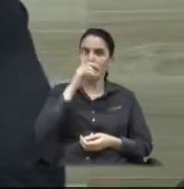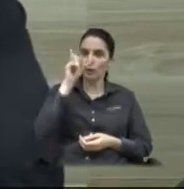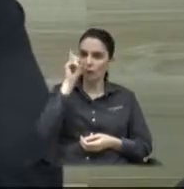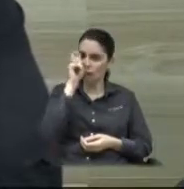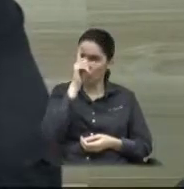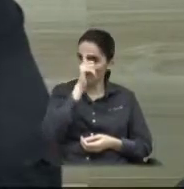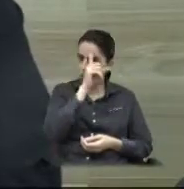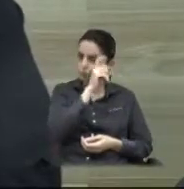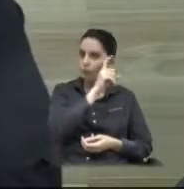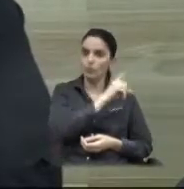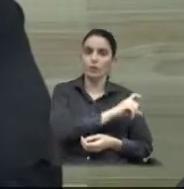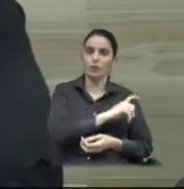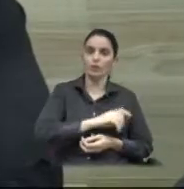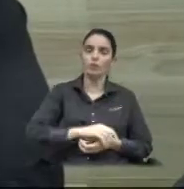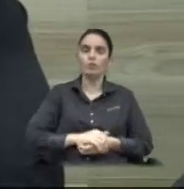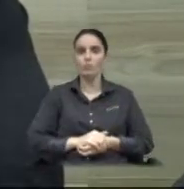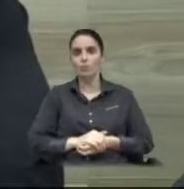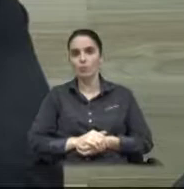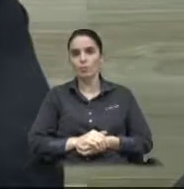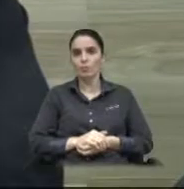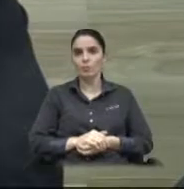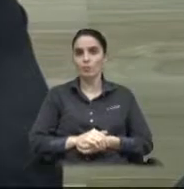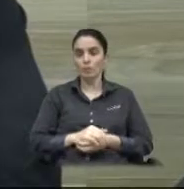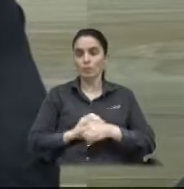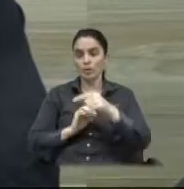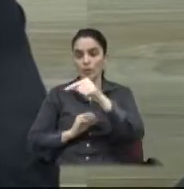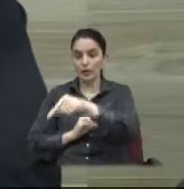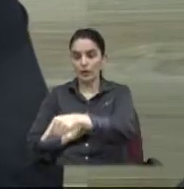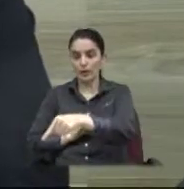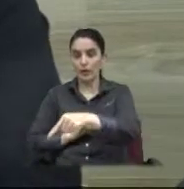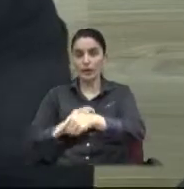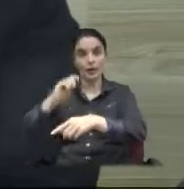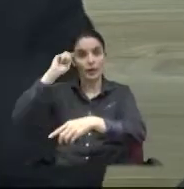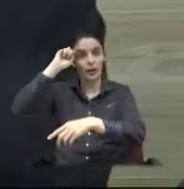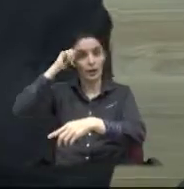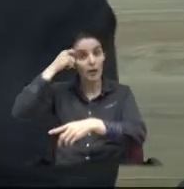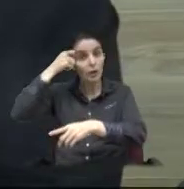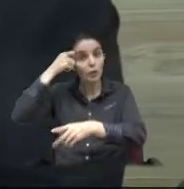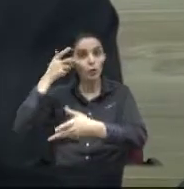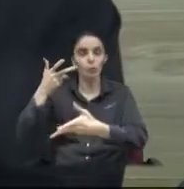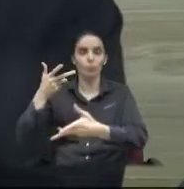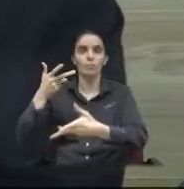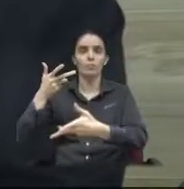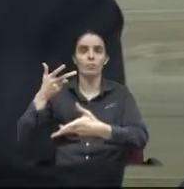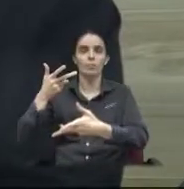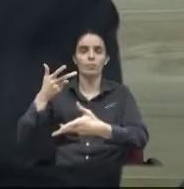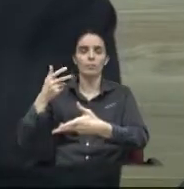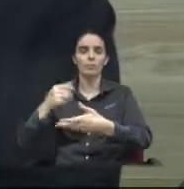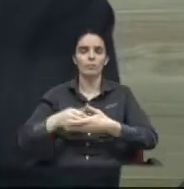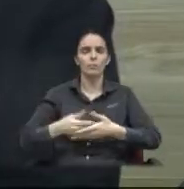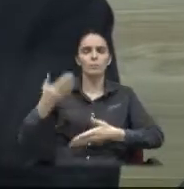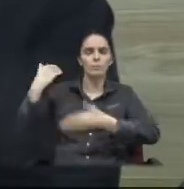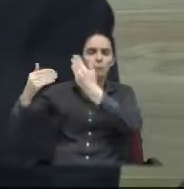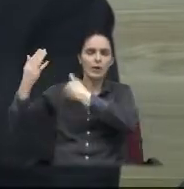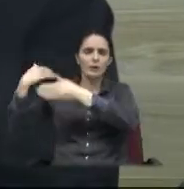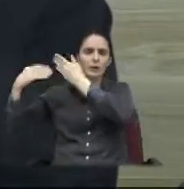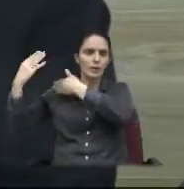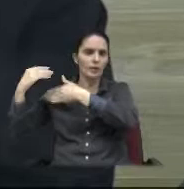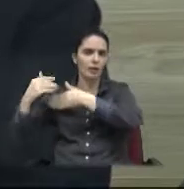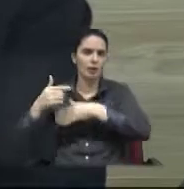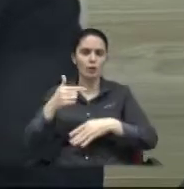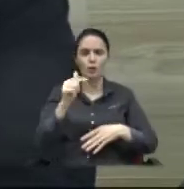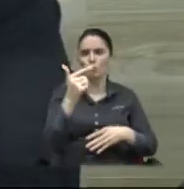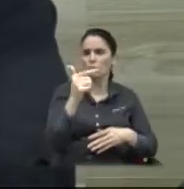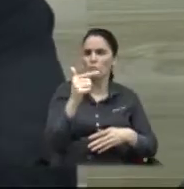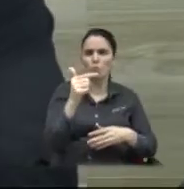Dr. Romalino é afrodescendente, e você imagina a dificuldade naquela época, sem